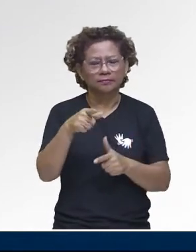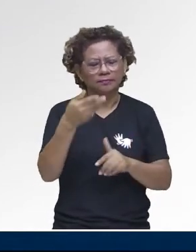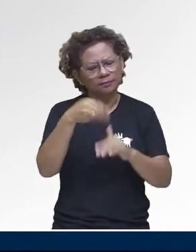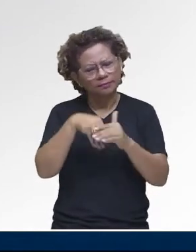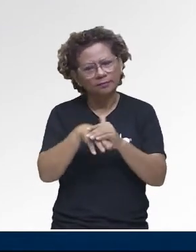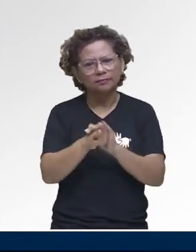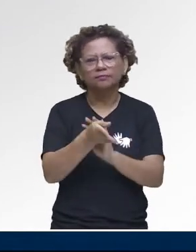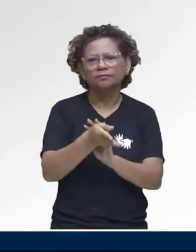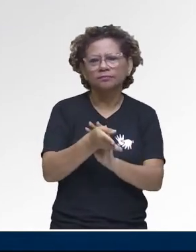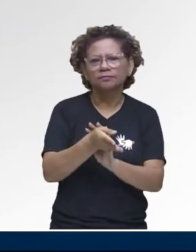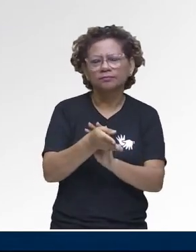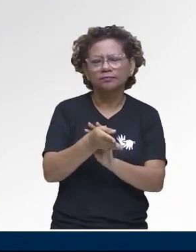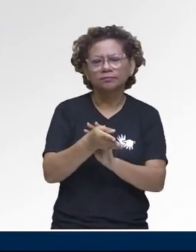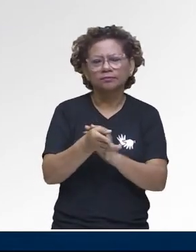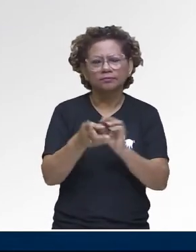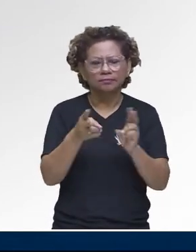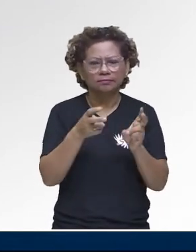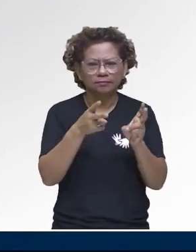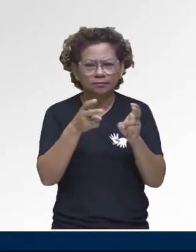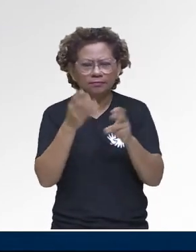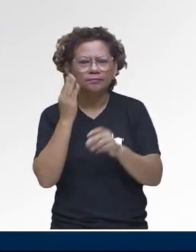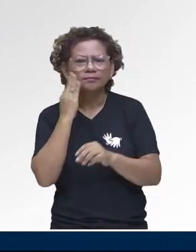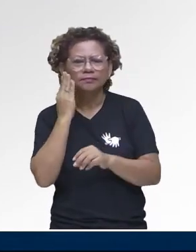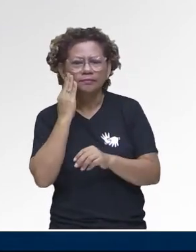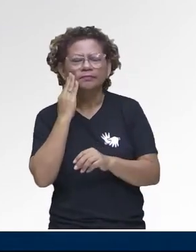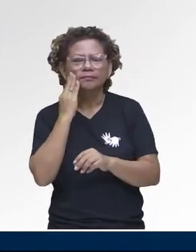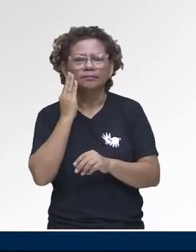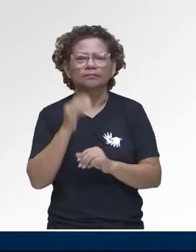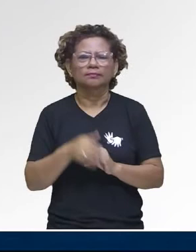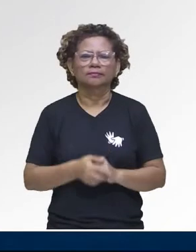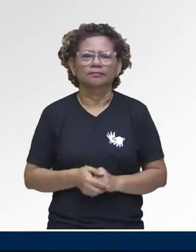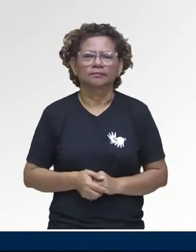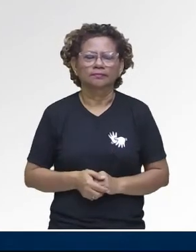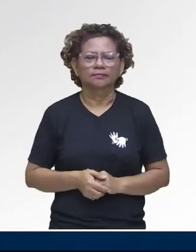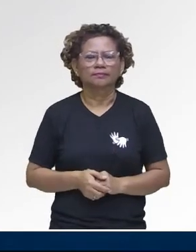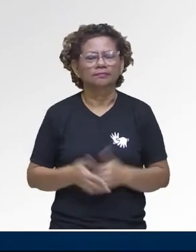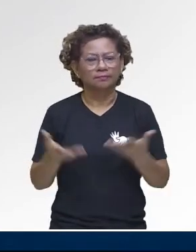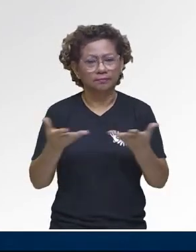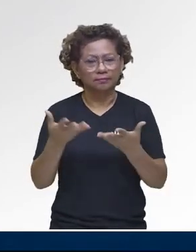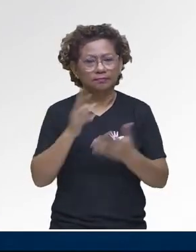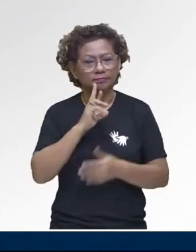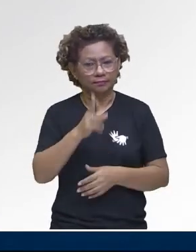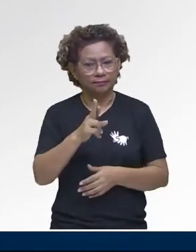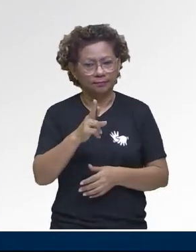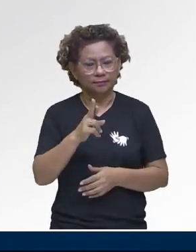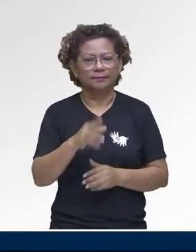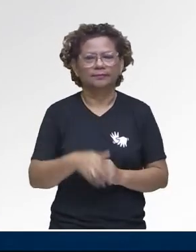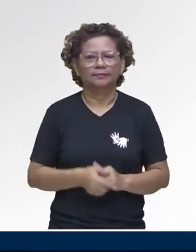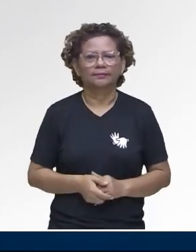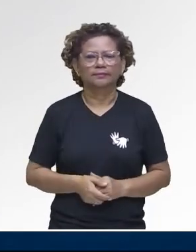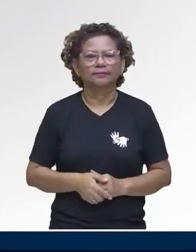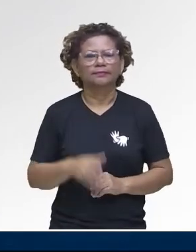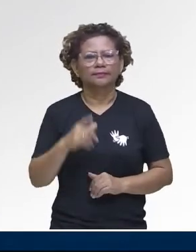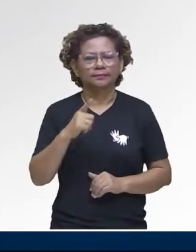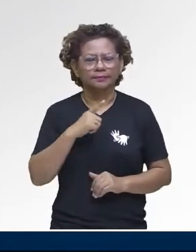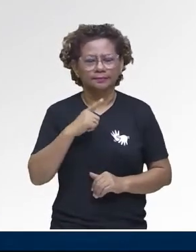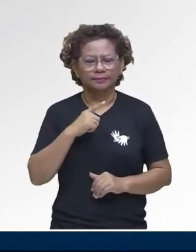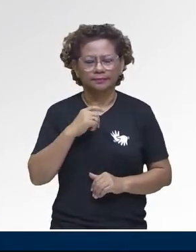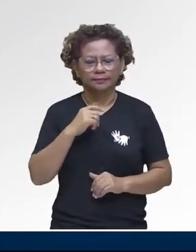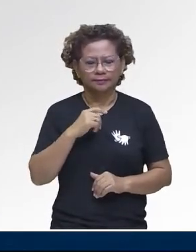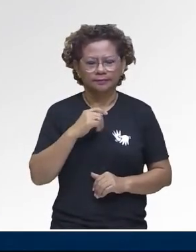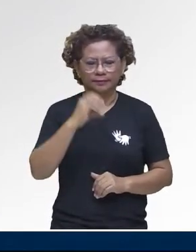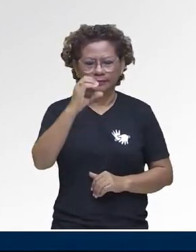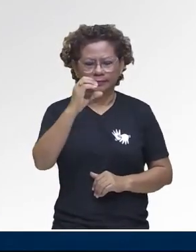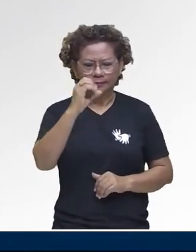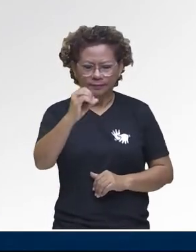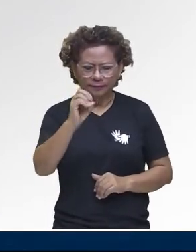acostumando, né, a completar essas casas decimais. Então, vamos fazer a soma? Temos aí 5 mais 0 vai dar